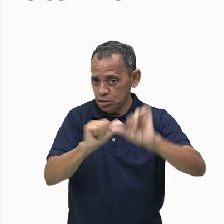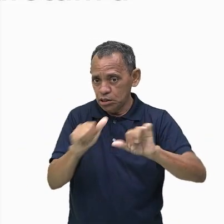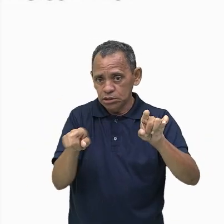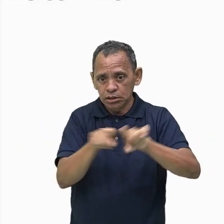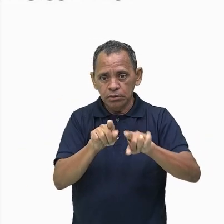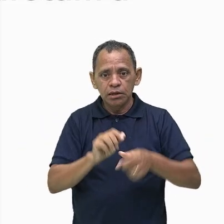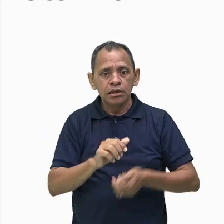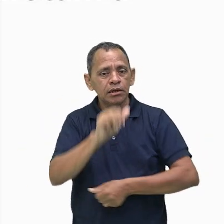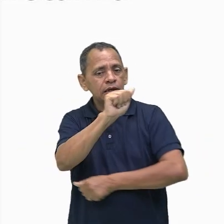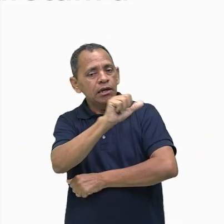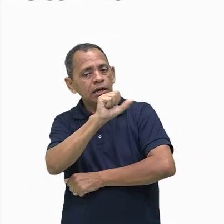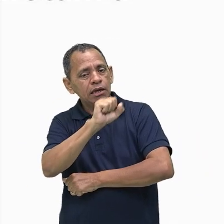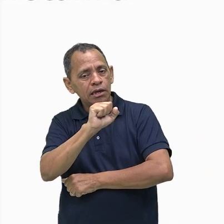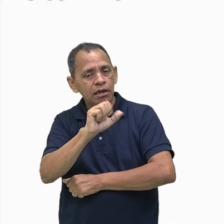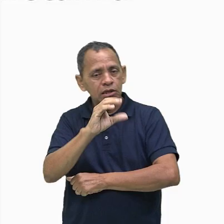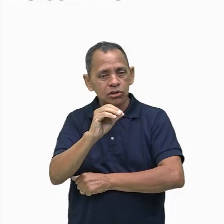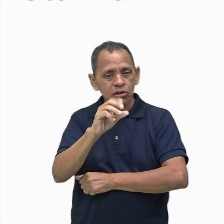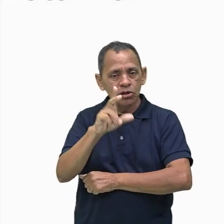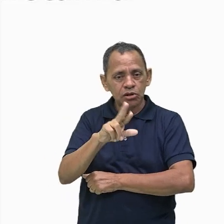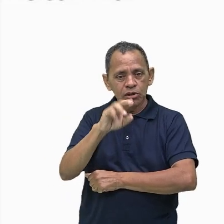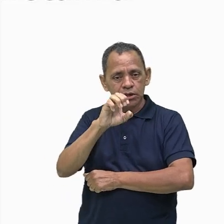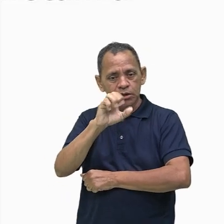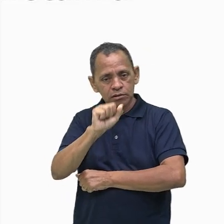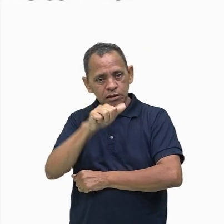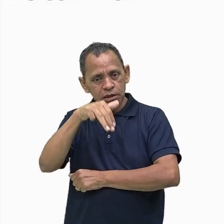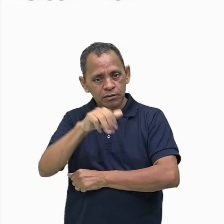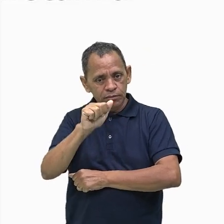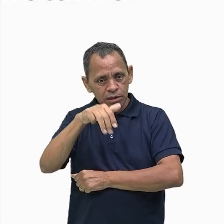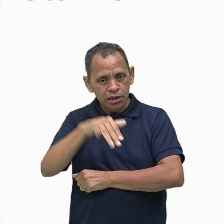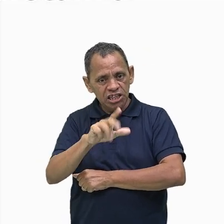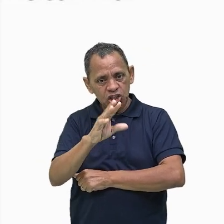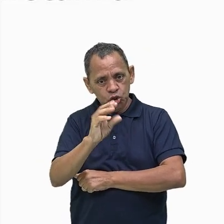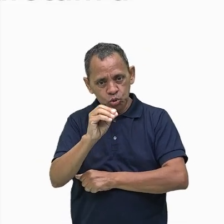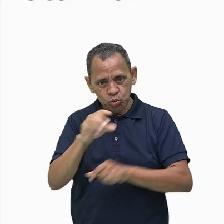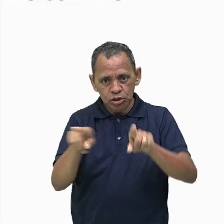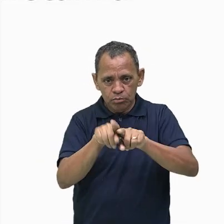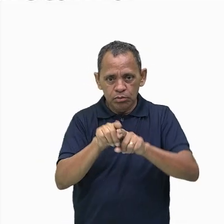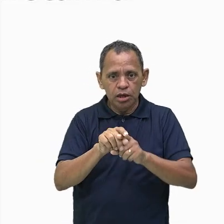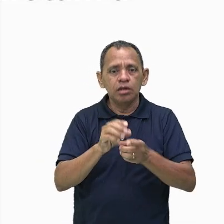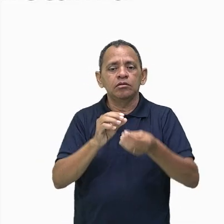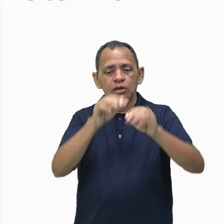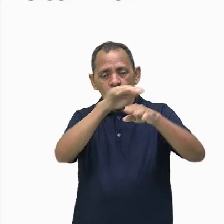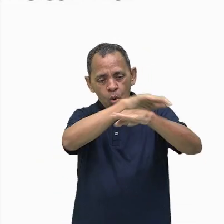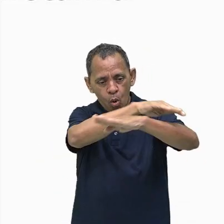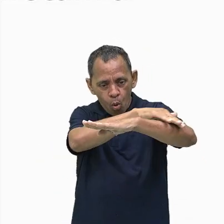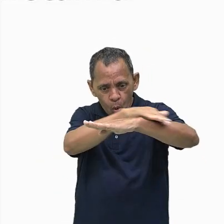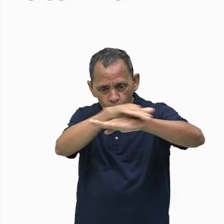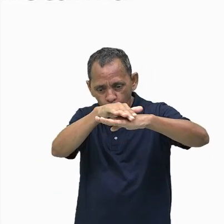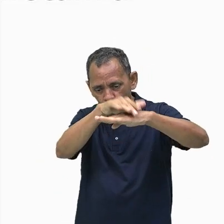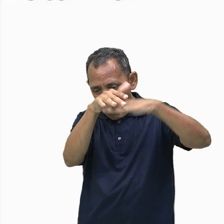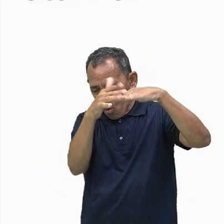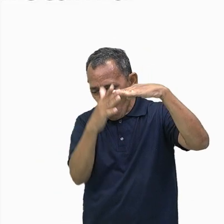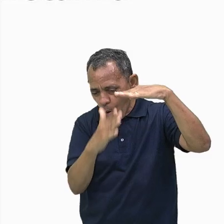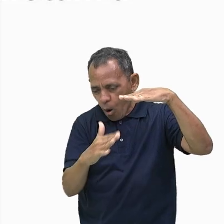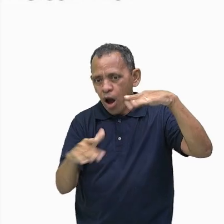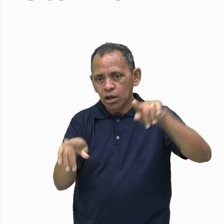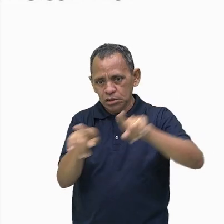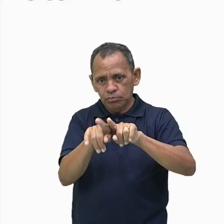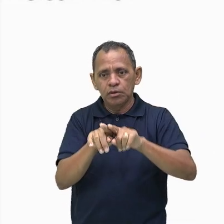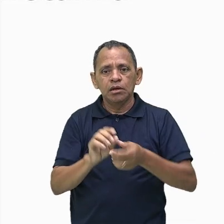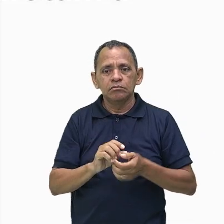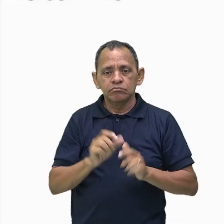até mesmo provocar ali erosão, tá? Então, com a construção dos ramais, gente, vai ocorrer o aumento do fluxo